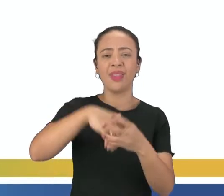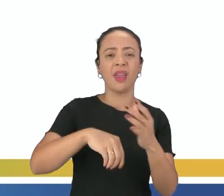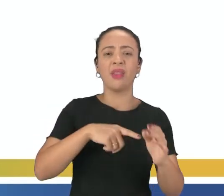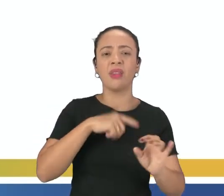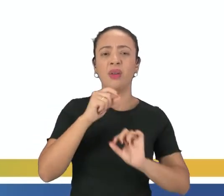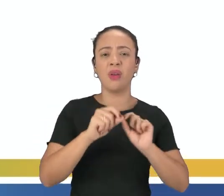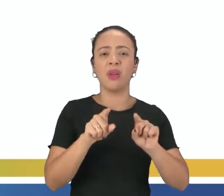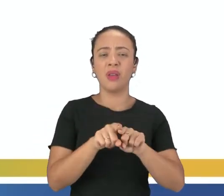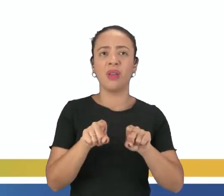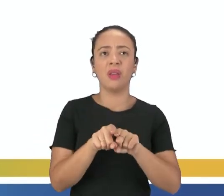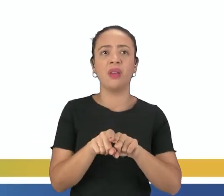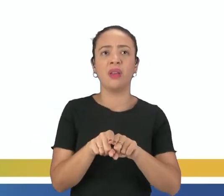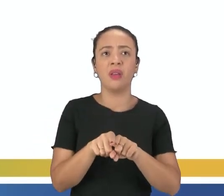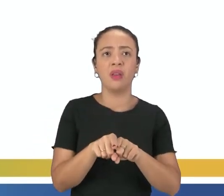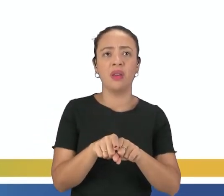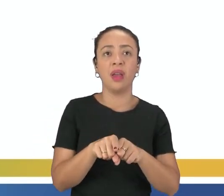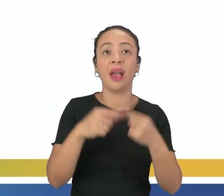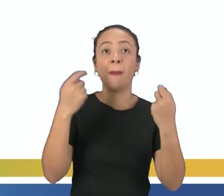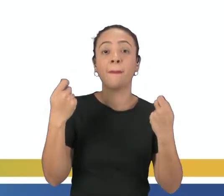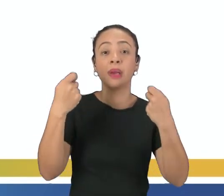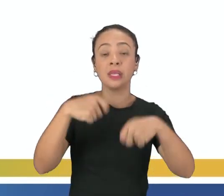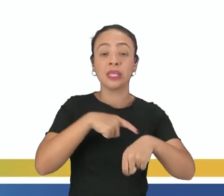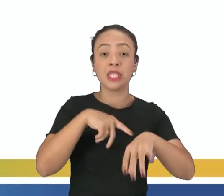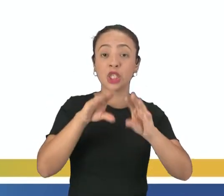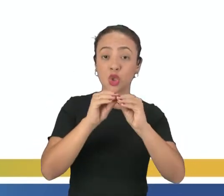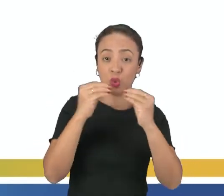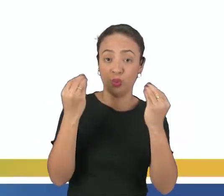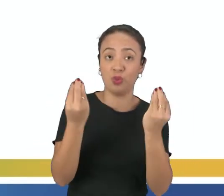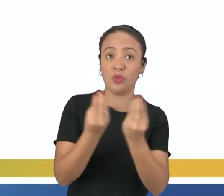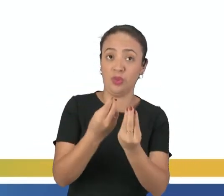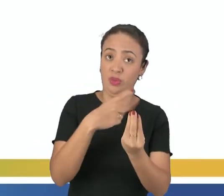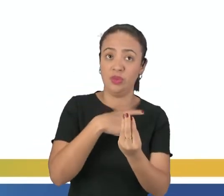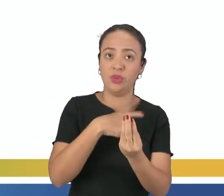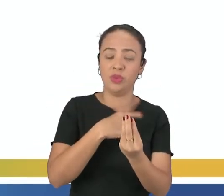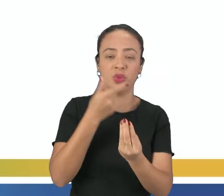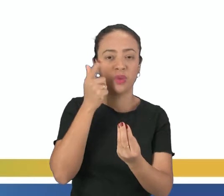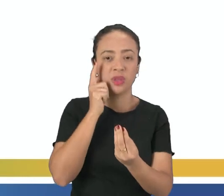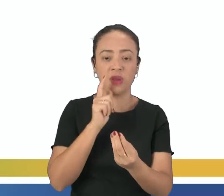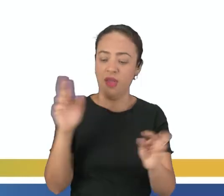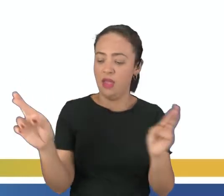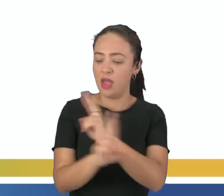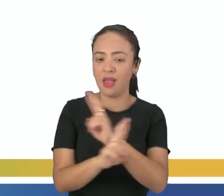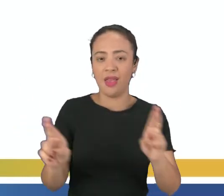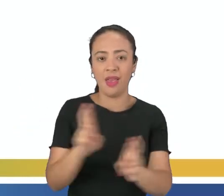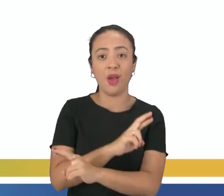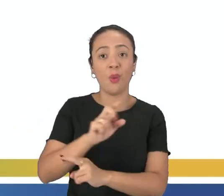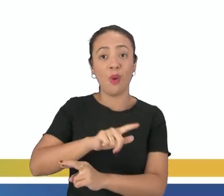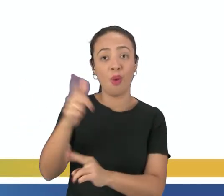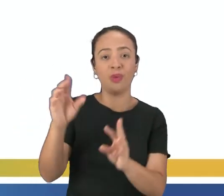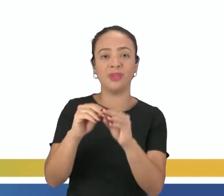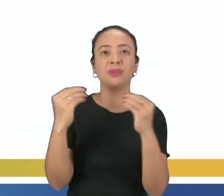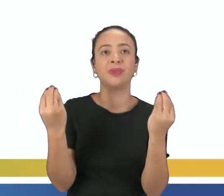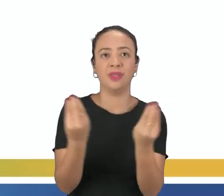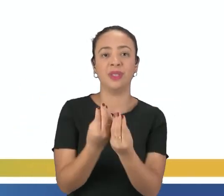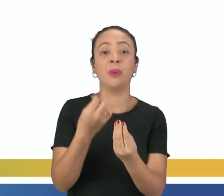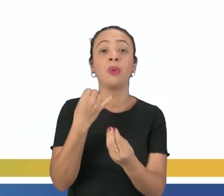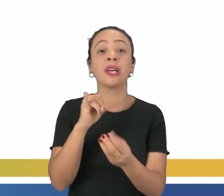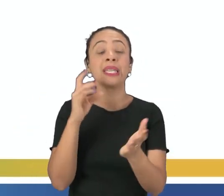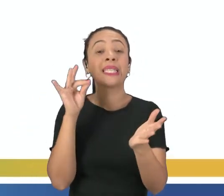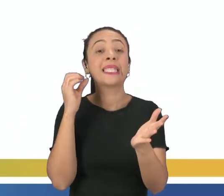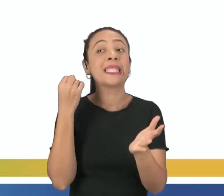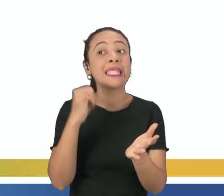O que significa isso? É a capacidade que uma substância tem de reagir com outra, pois se não